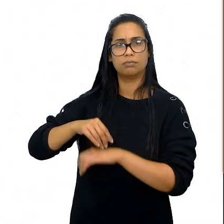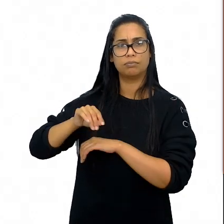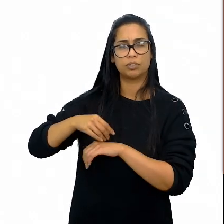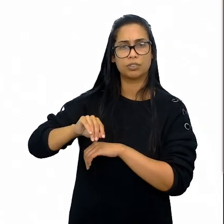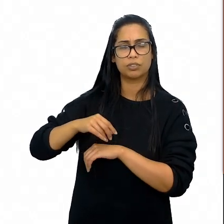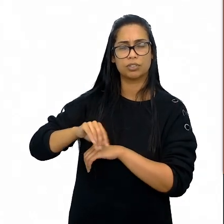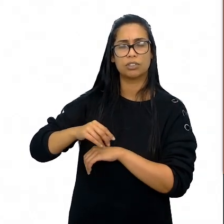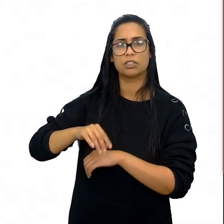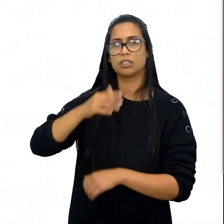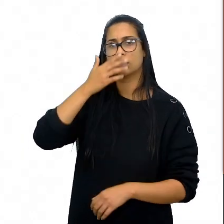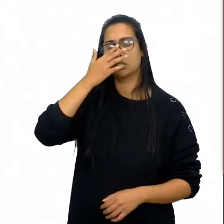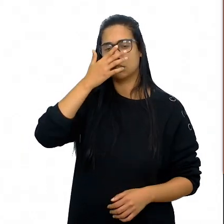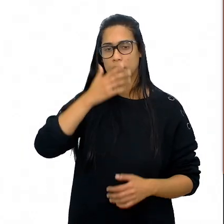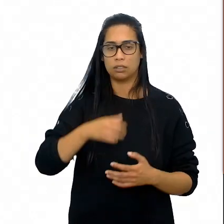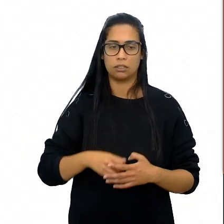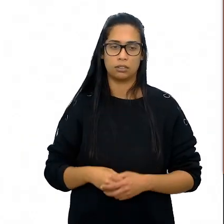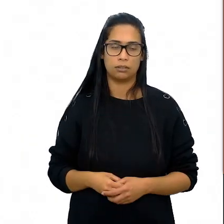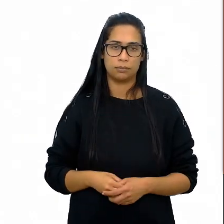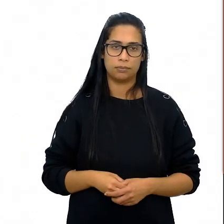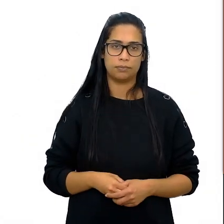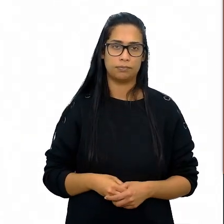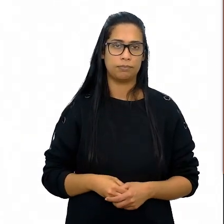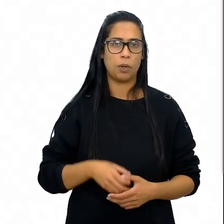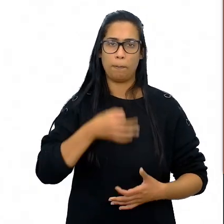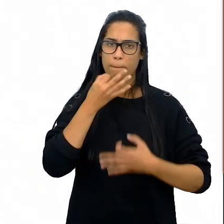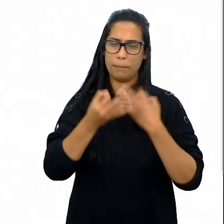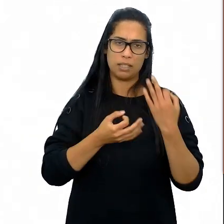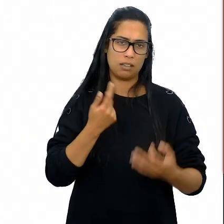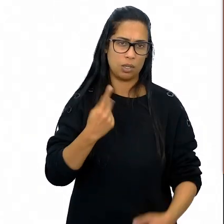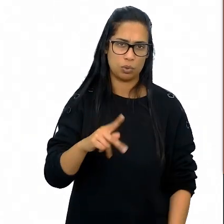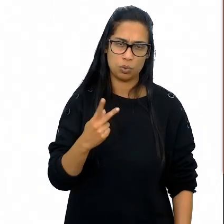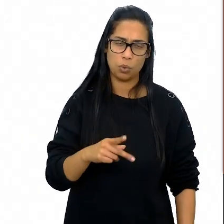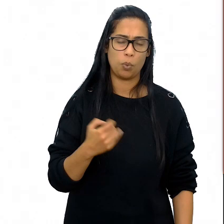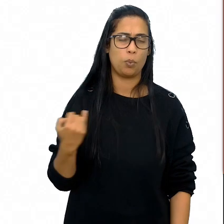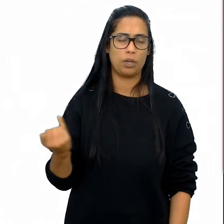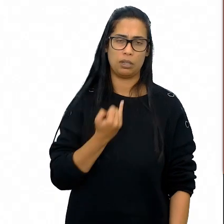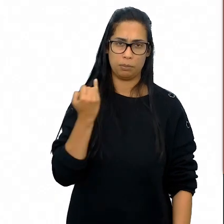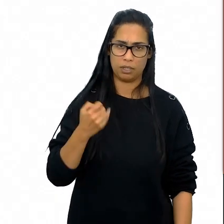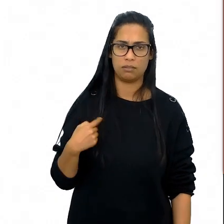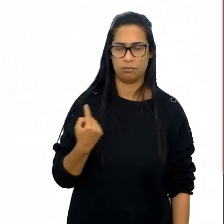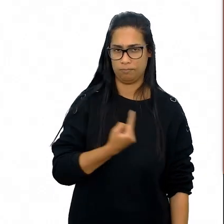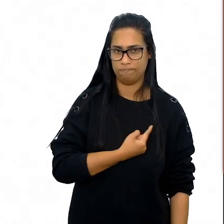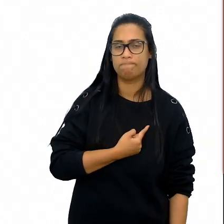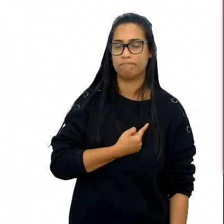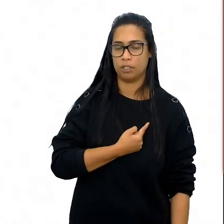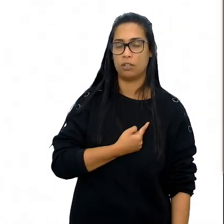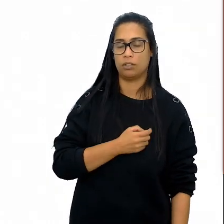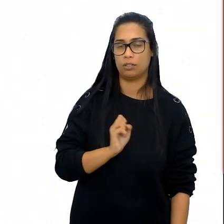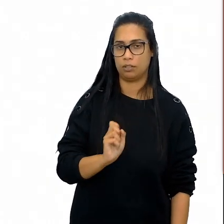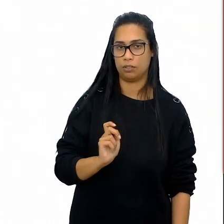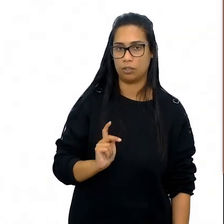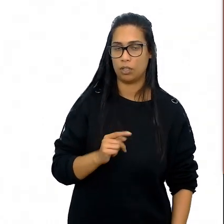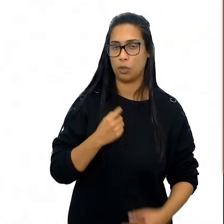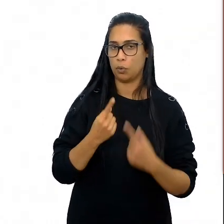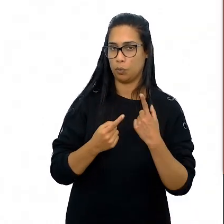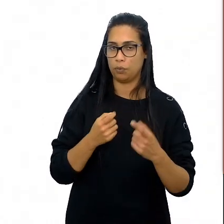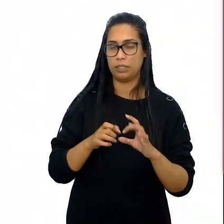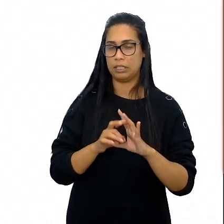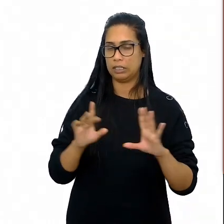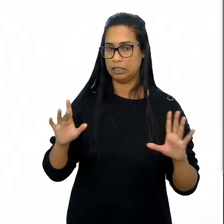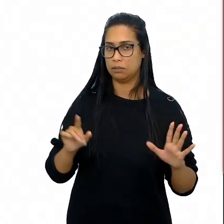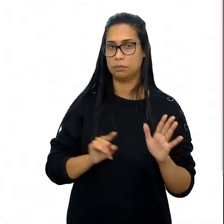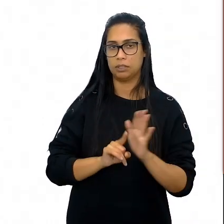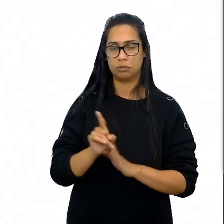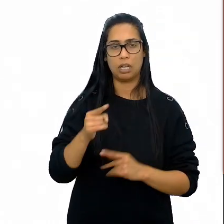é inscrevam né que que sinalizem os seus desejos as suas dúvidas a